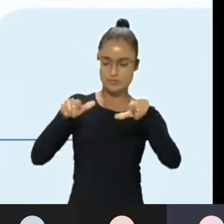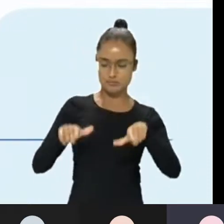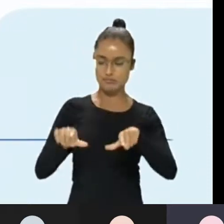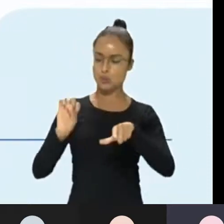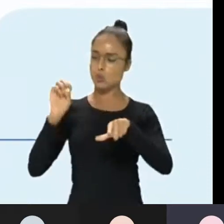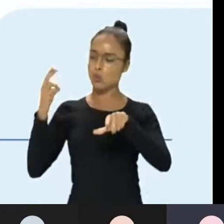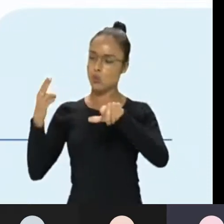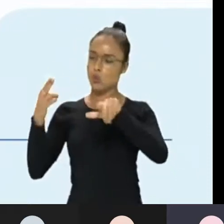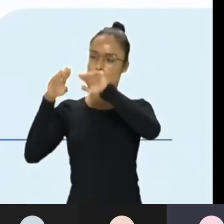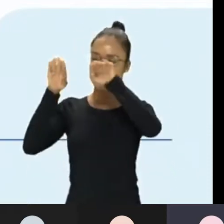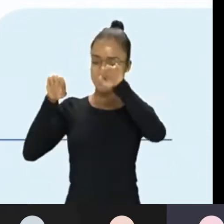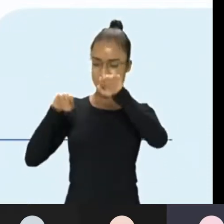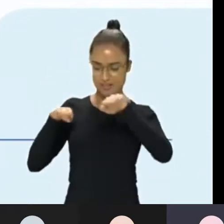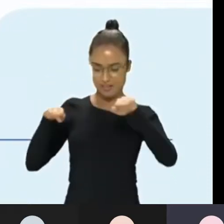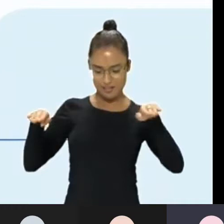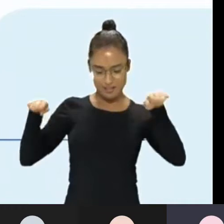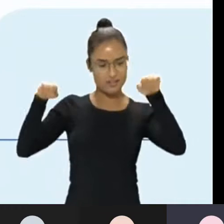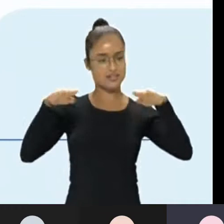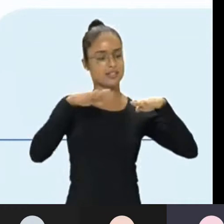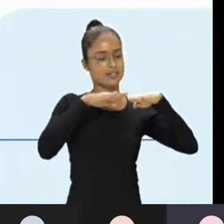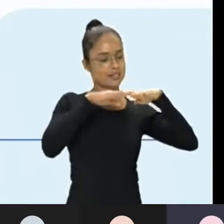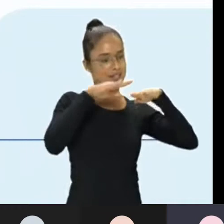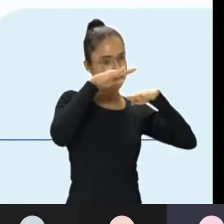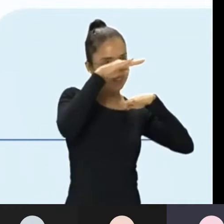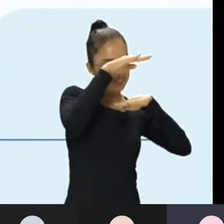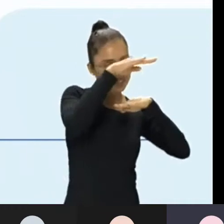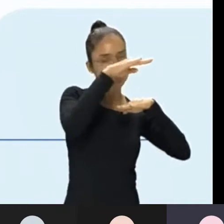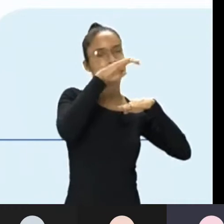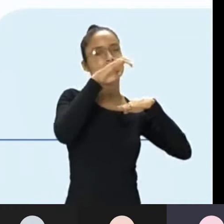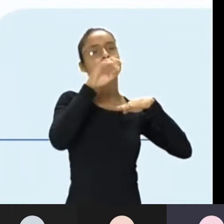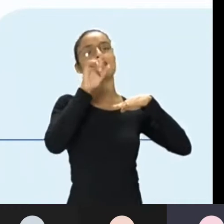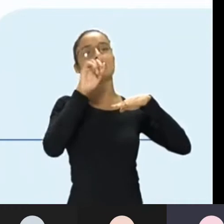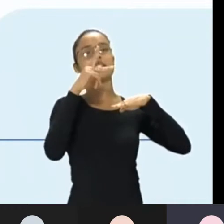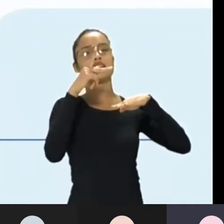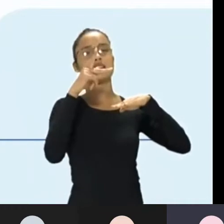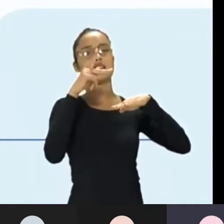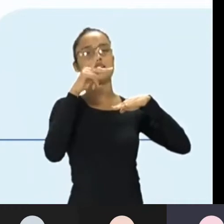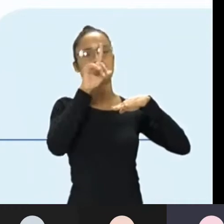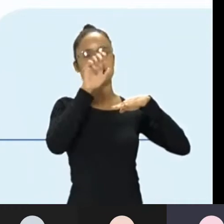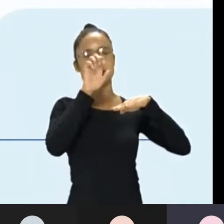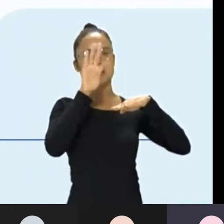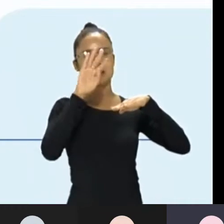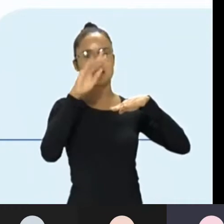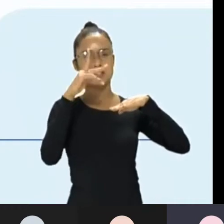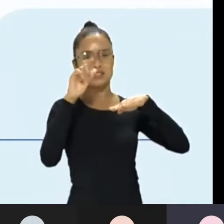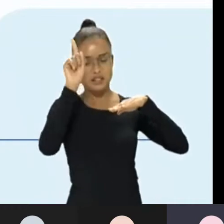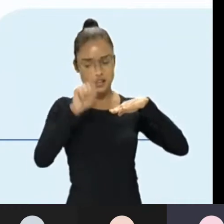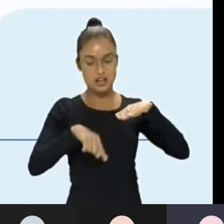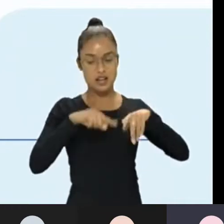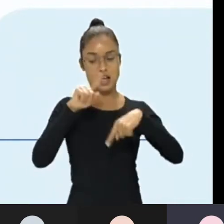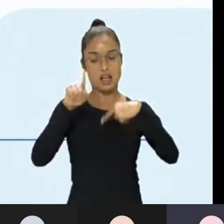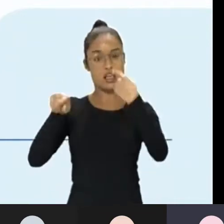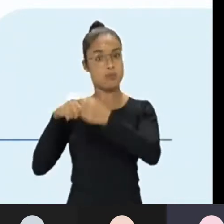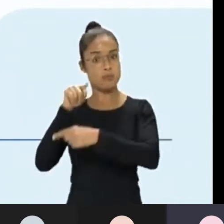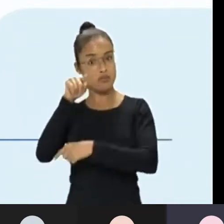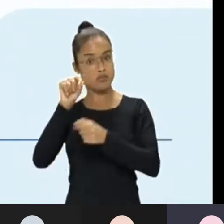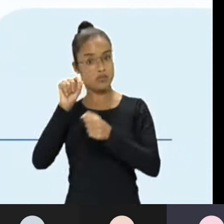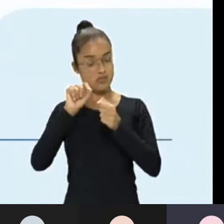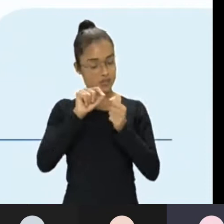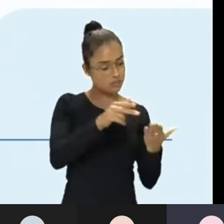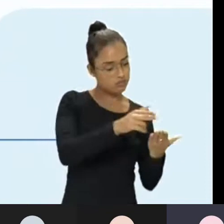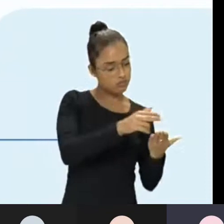fazer a planificação desse objeto ou o detalhe arquitetônico, ok? Nós